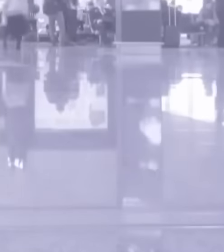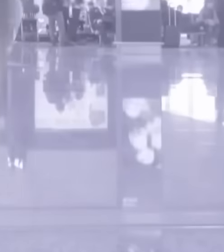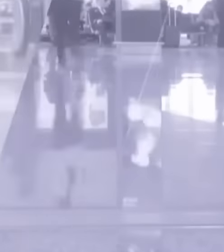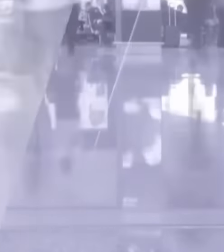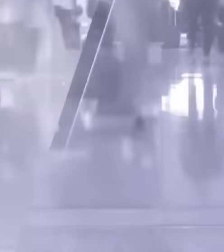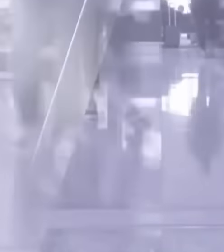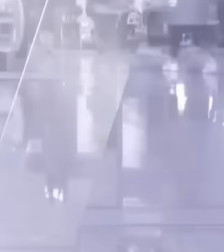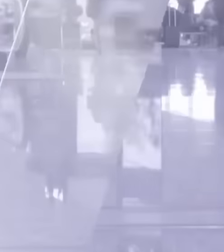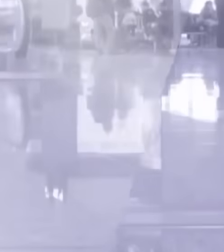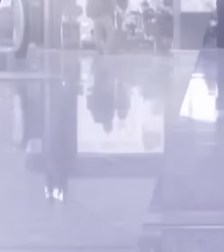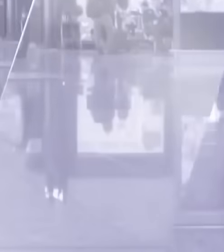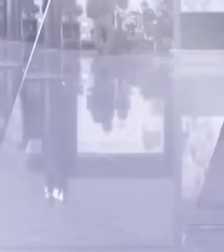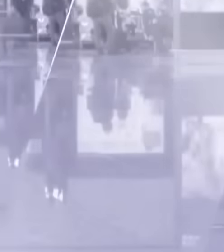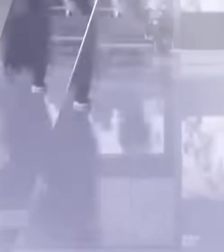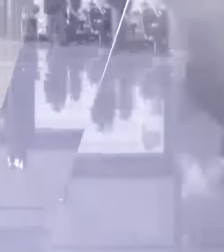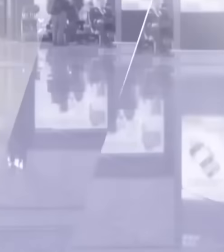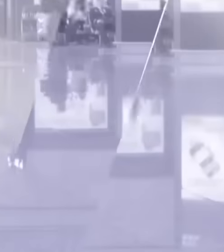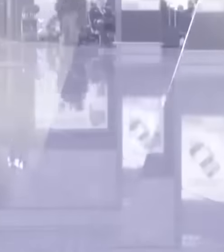vida